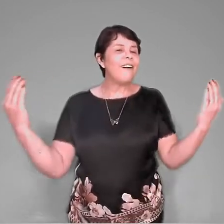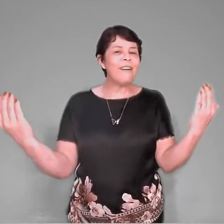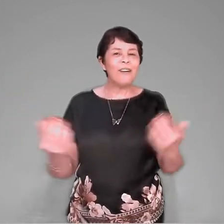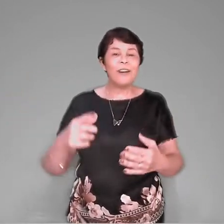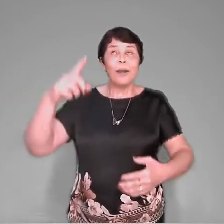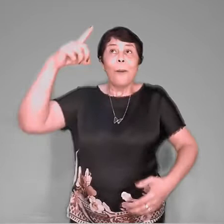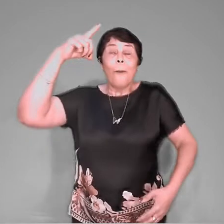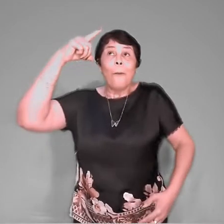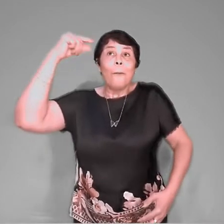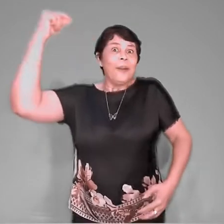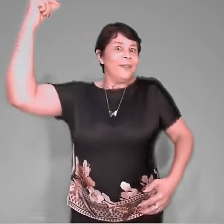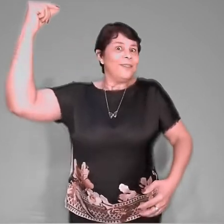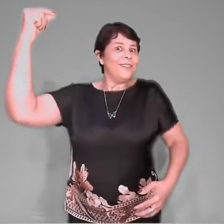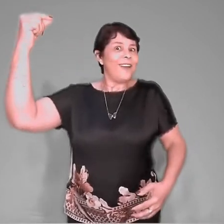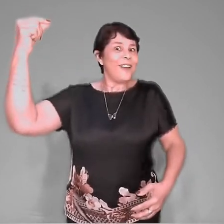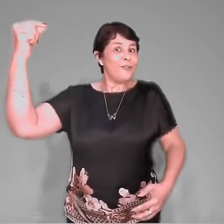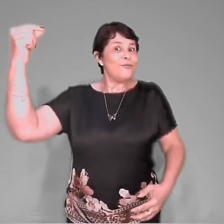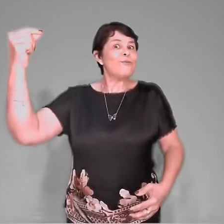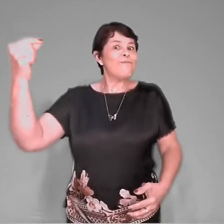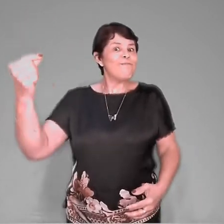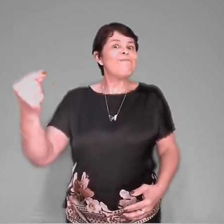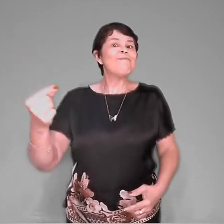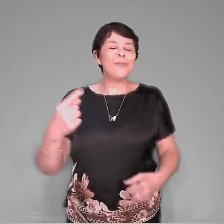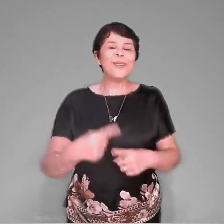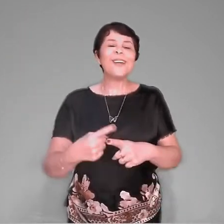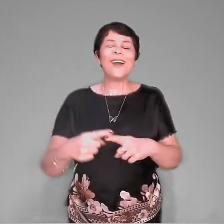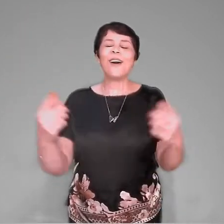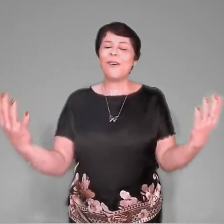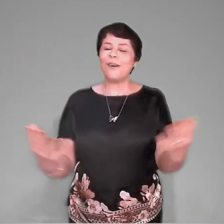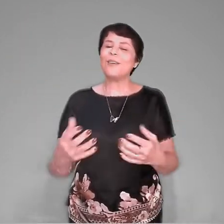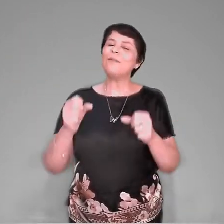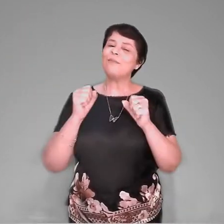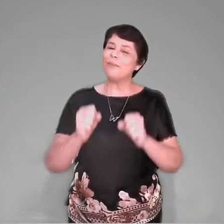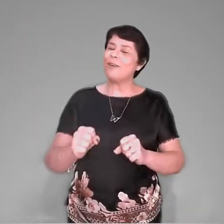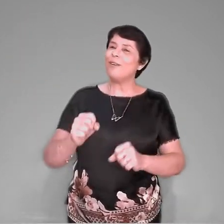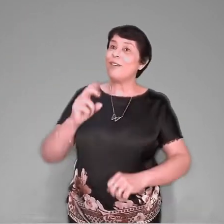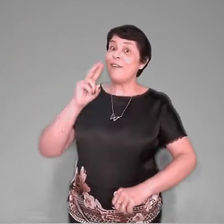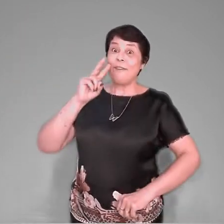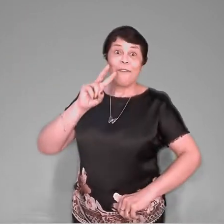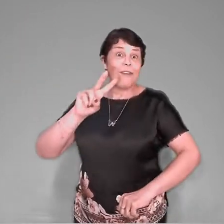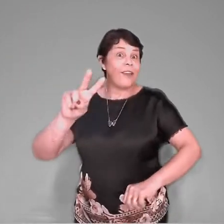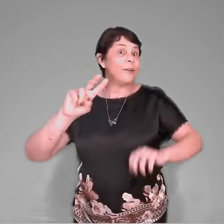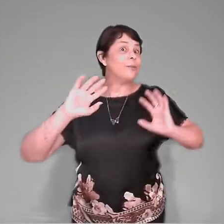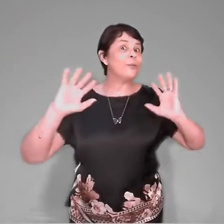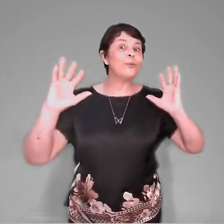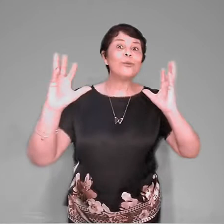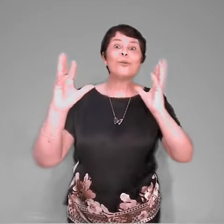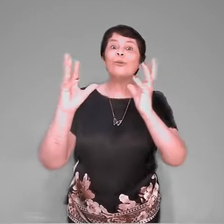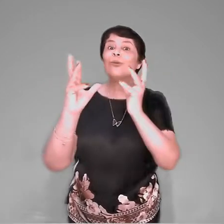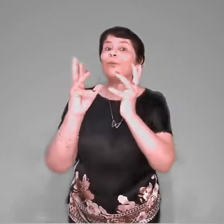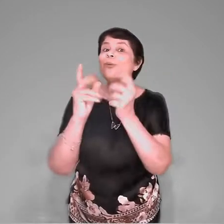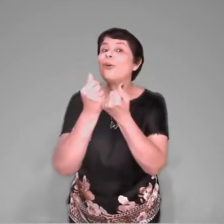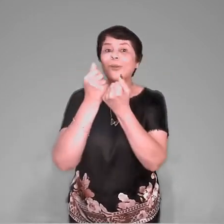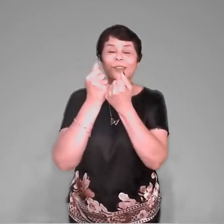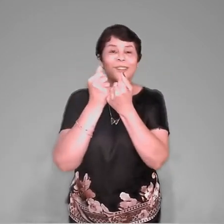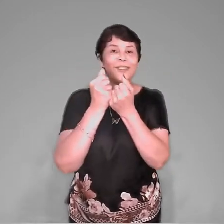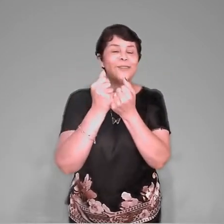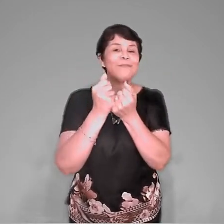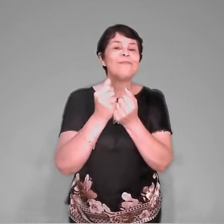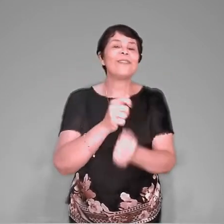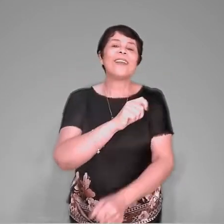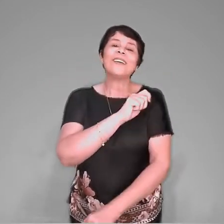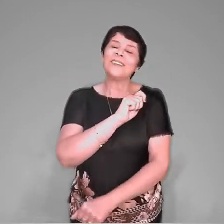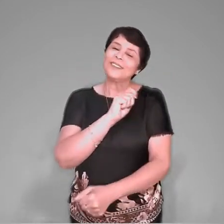Quer dizer, uma coisa tão ruim como a pandemia me trouxe um privilégio de eu poder ouvir todas as lições da escola dominical. É